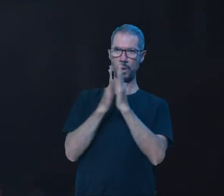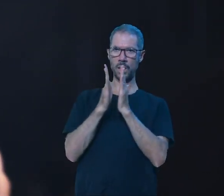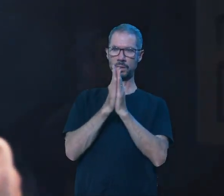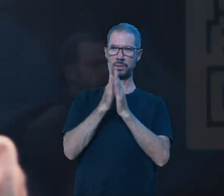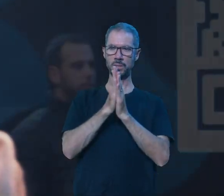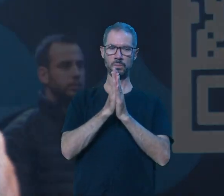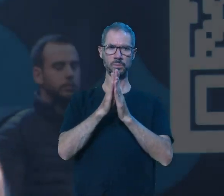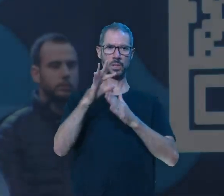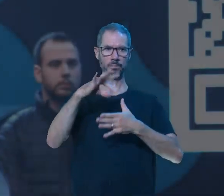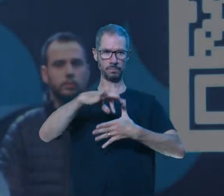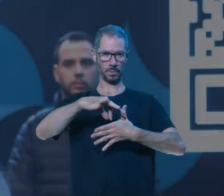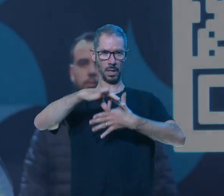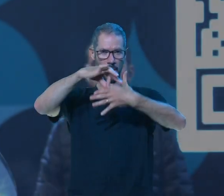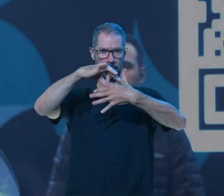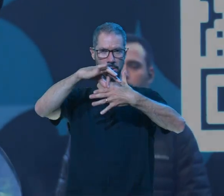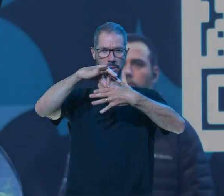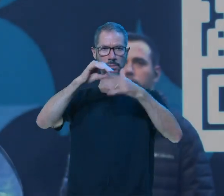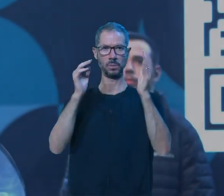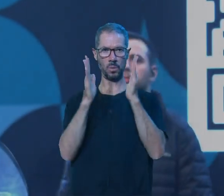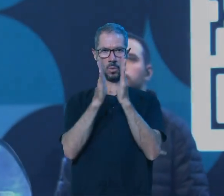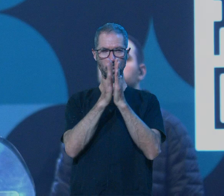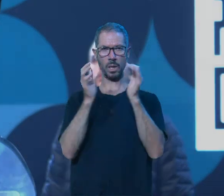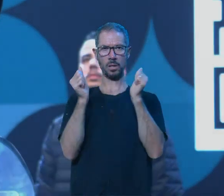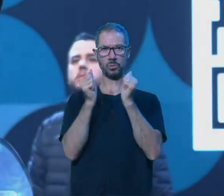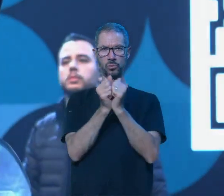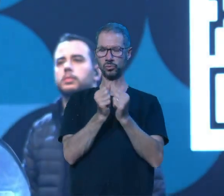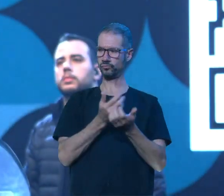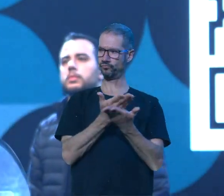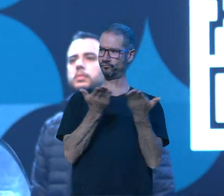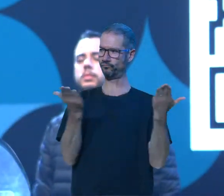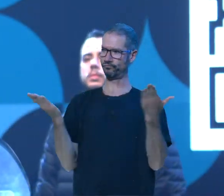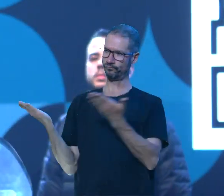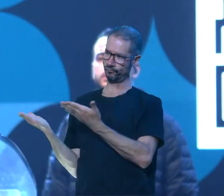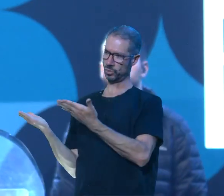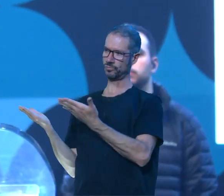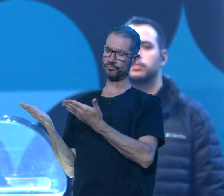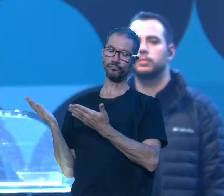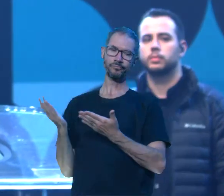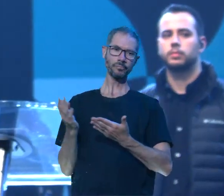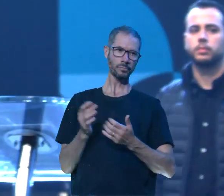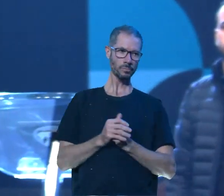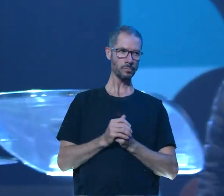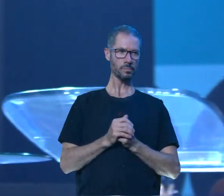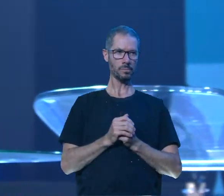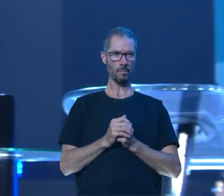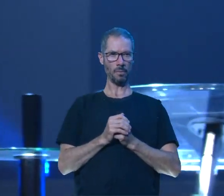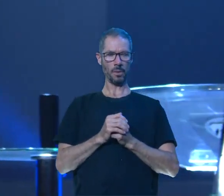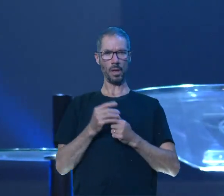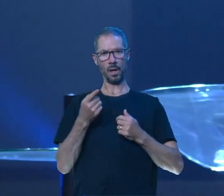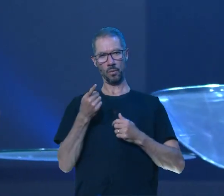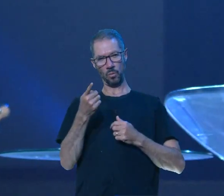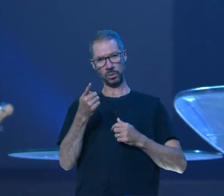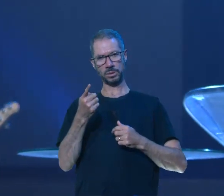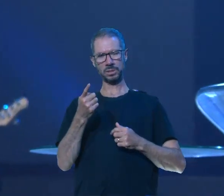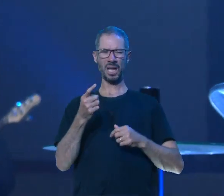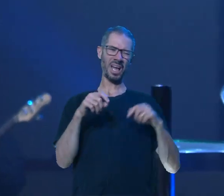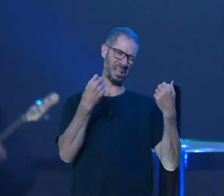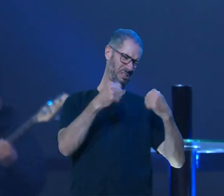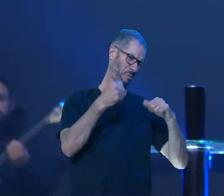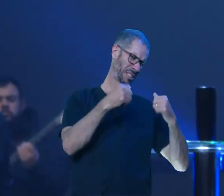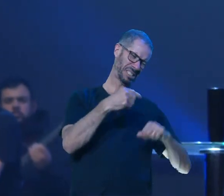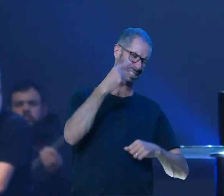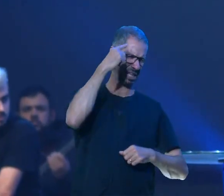líderes aqui. Eles só querem orar junto com você. E é bem provável que você vai ficar: não